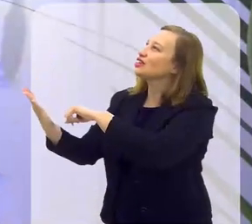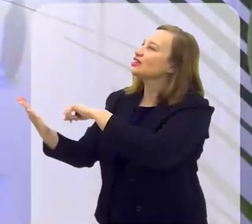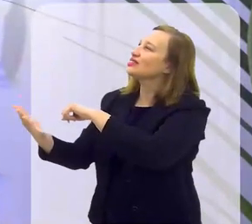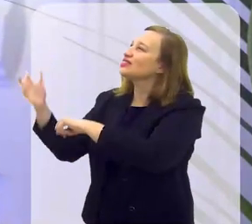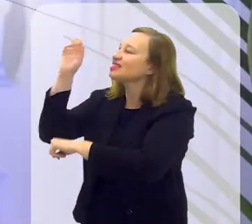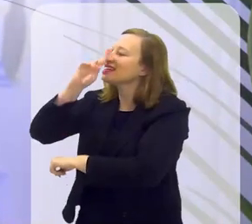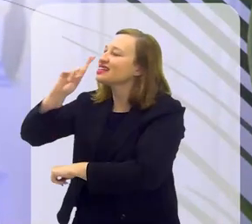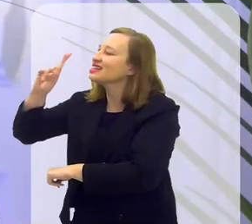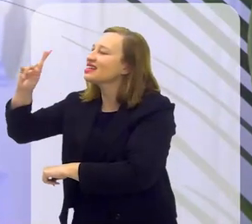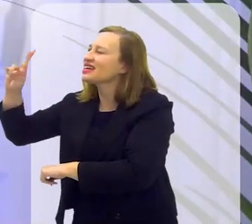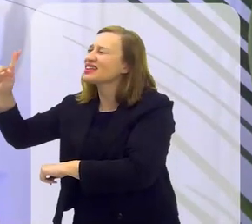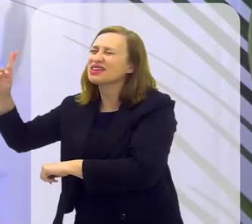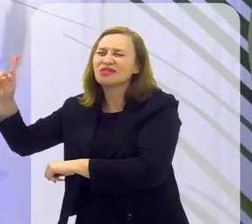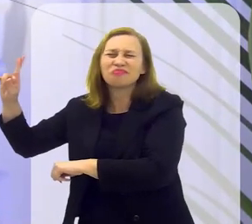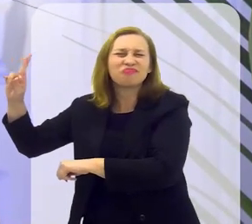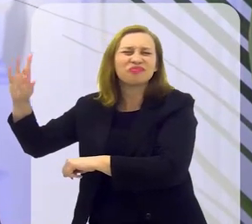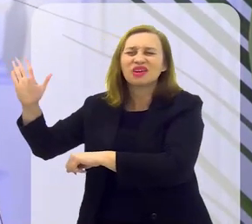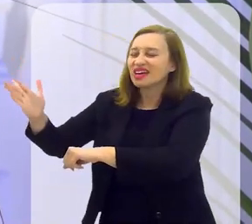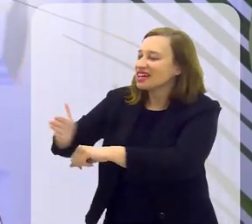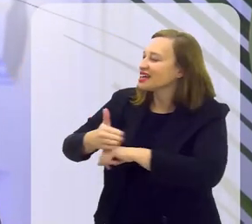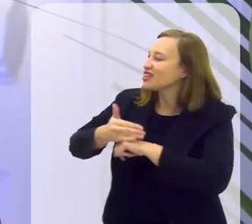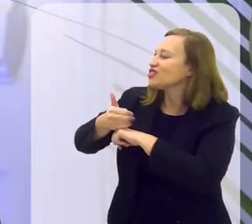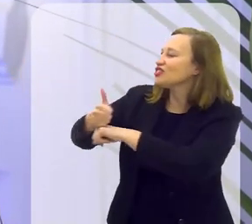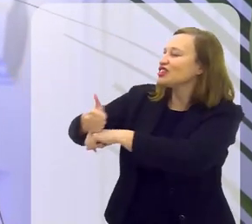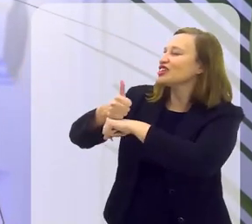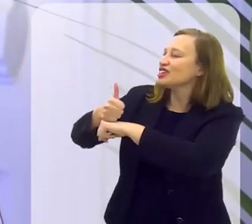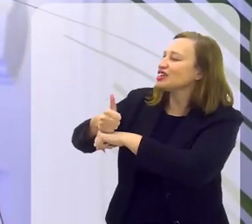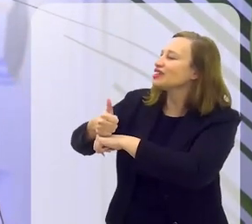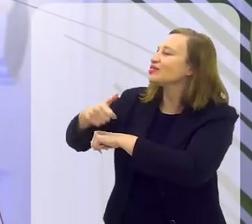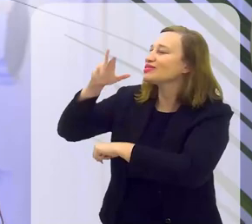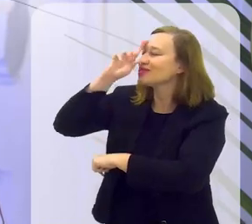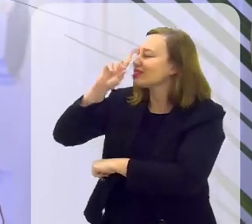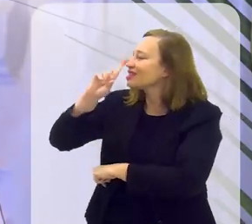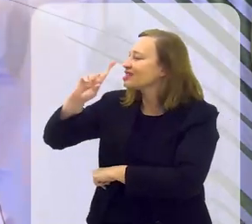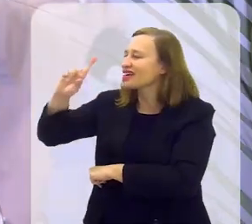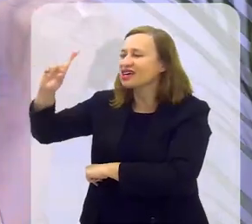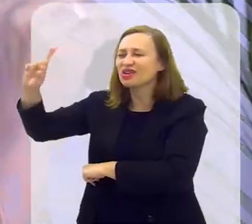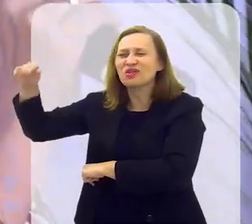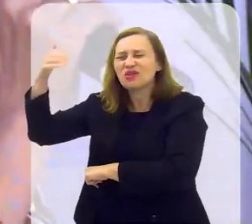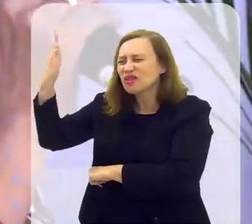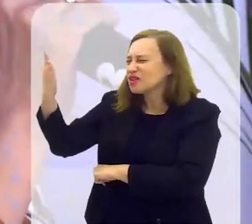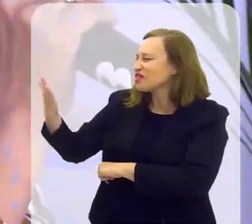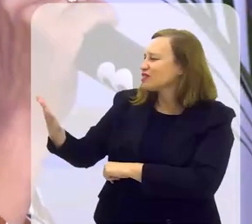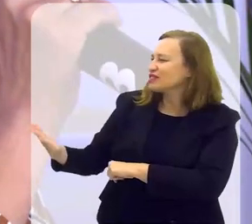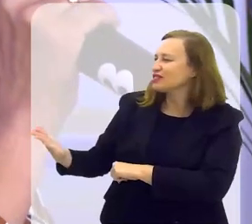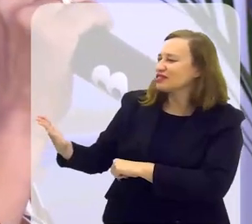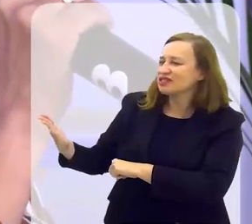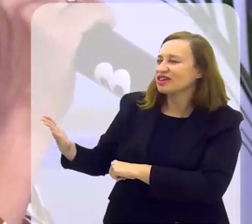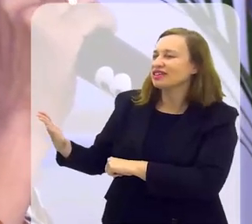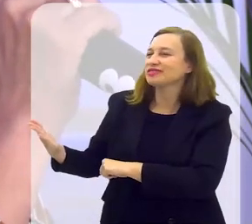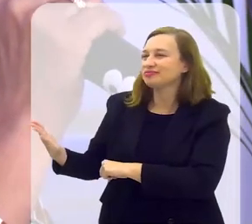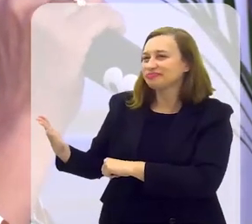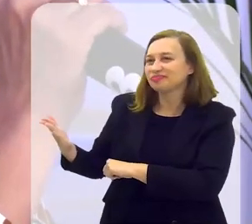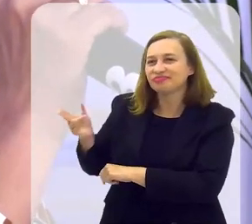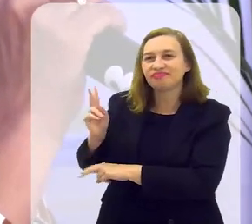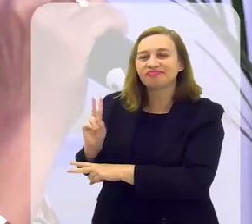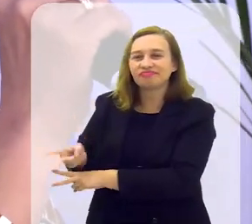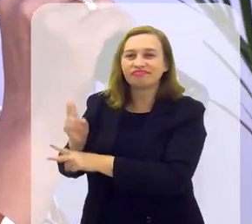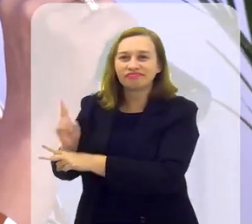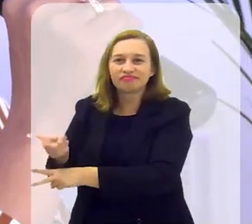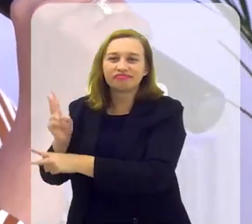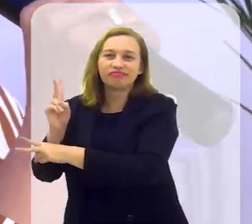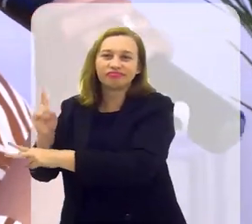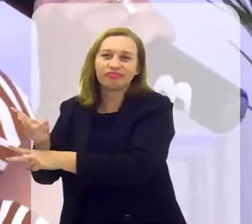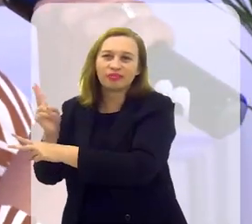é digno Para Sempre tu és digno digno tu